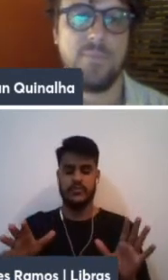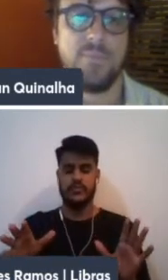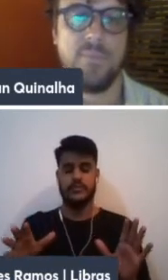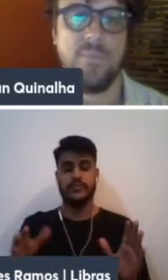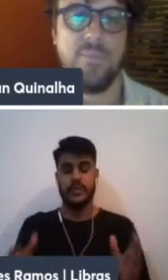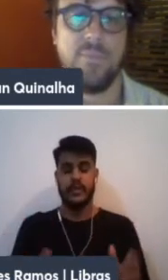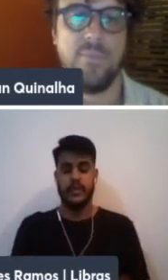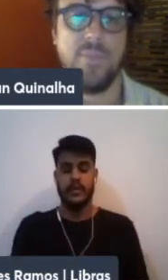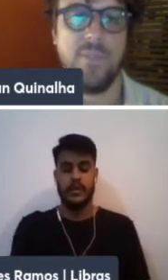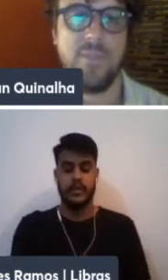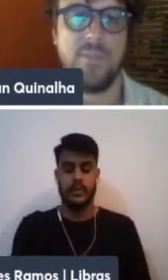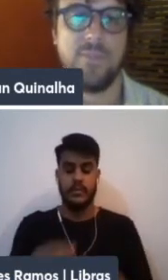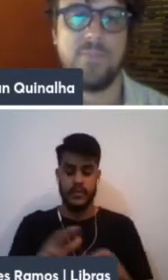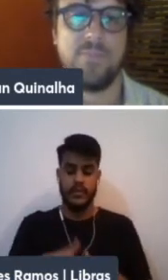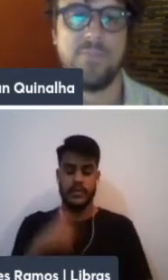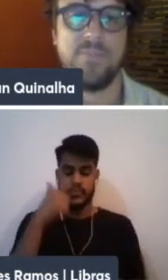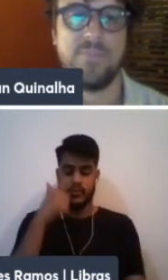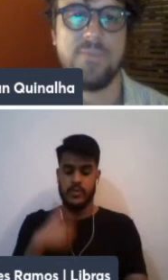eu, logo